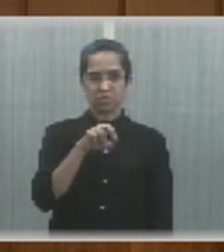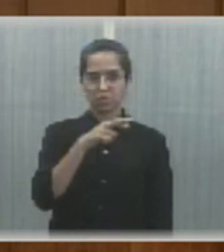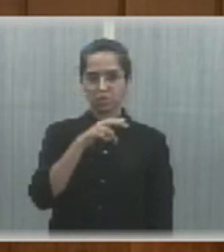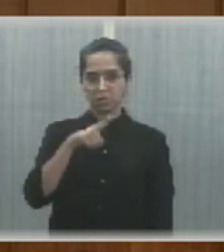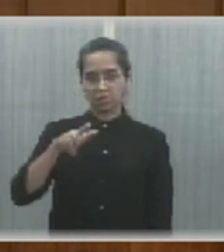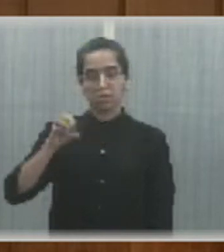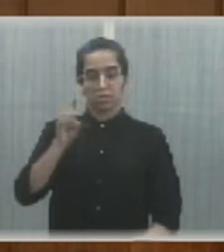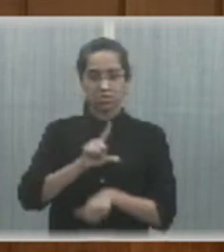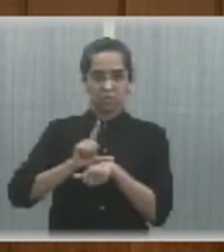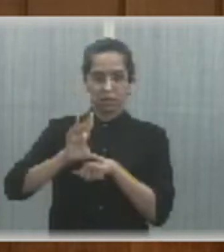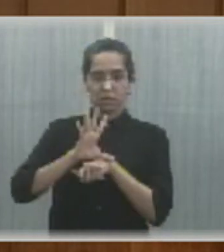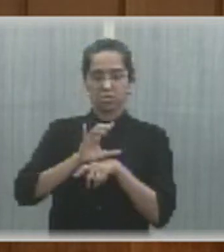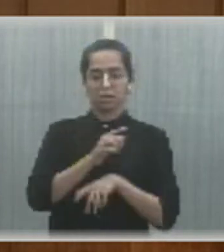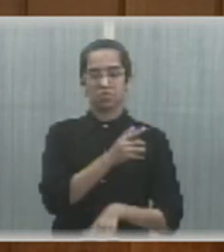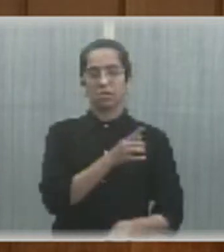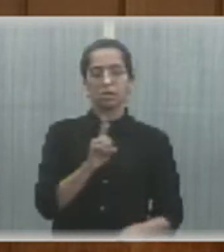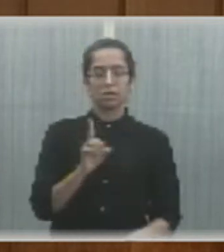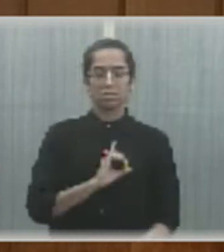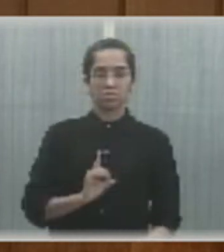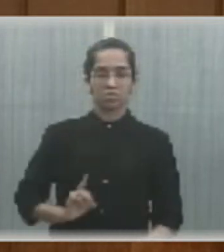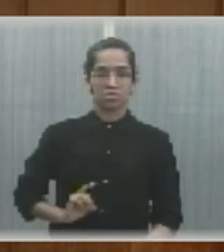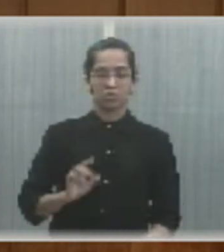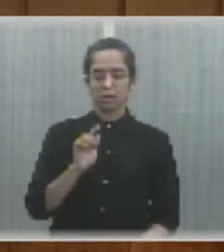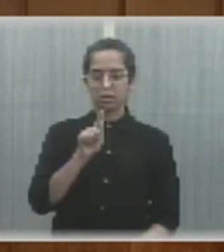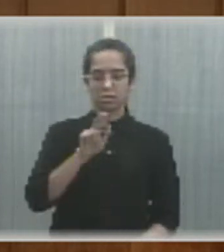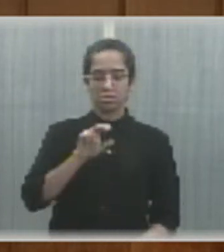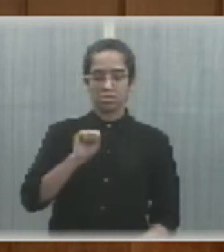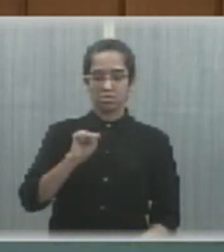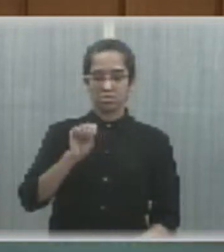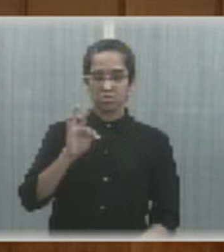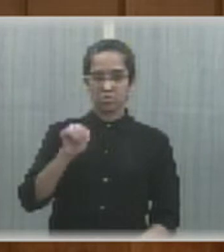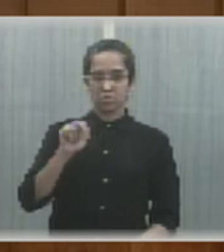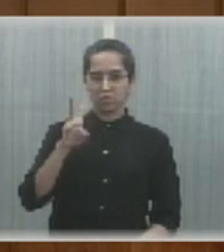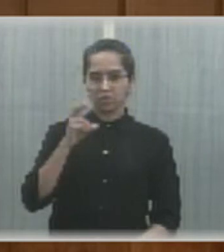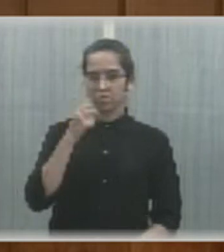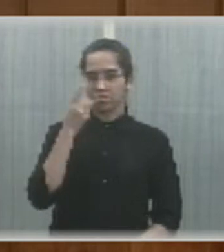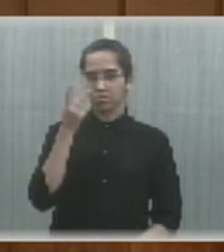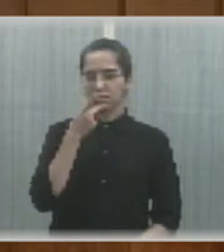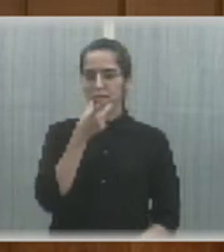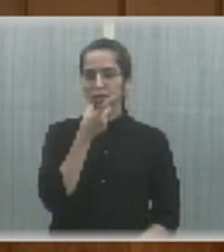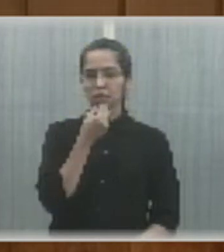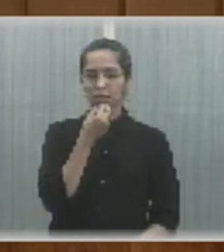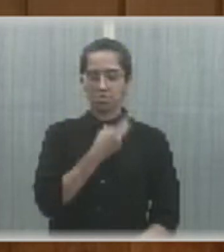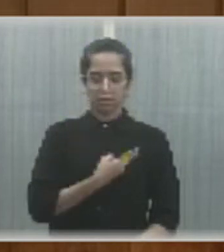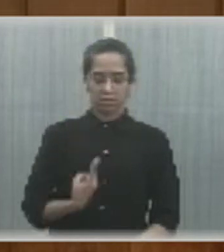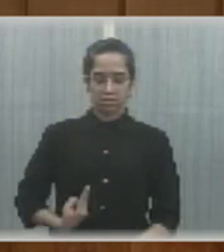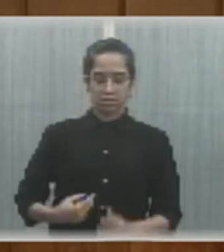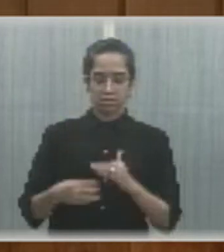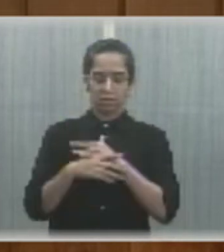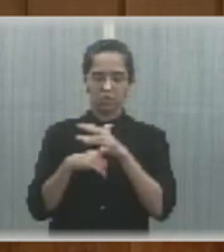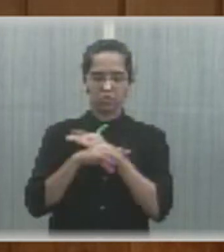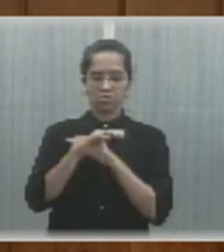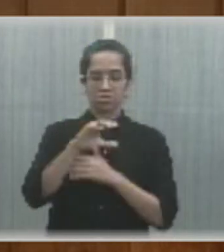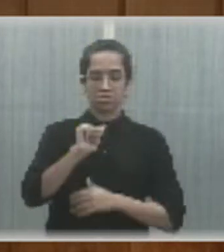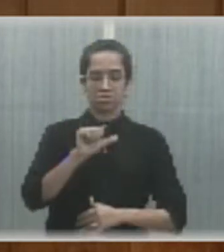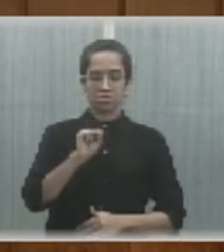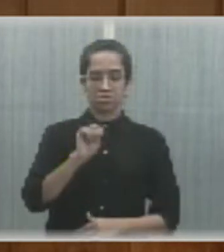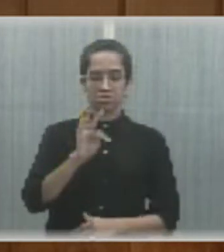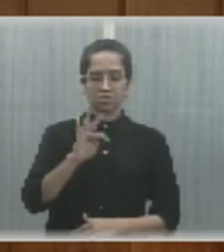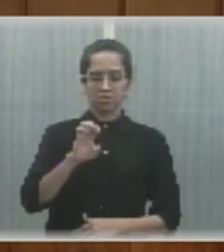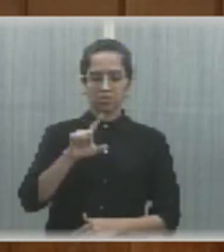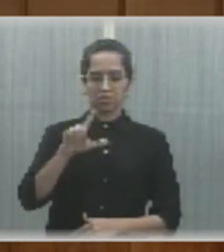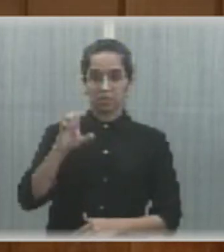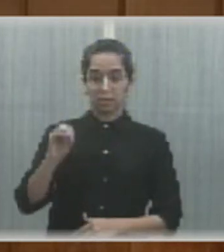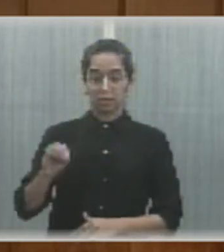a denúncia do vereador Marcelo Mineiro, do município de Castelo do Piauí, em que relata a dificuldade